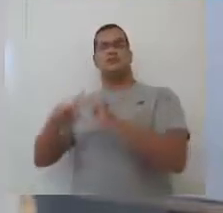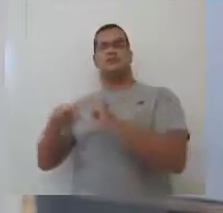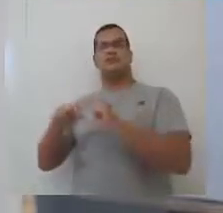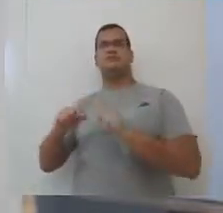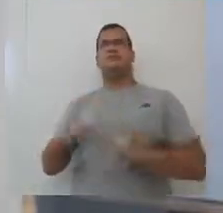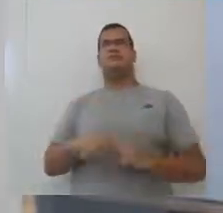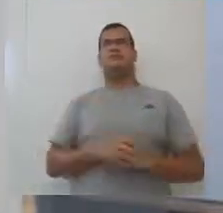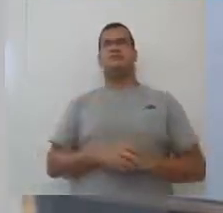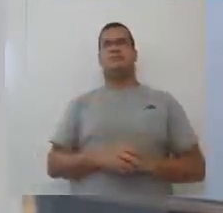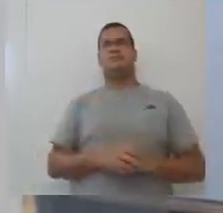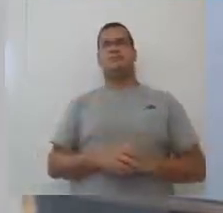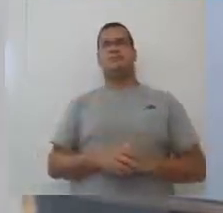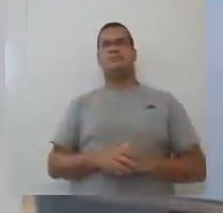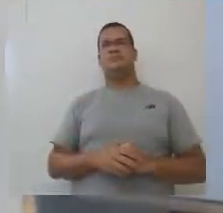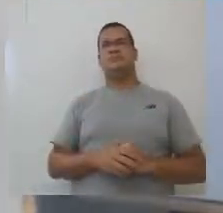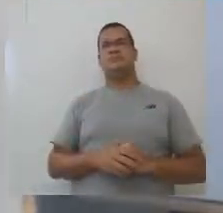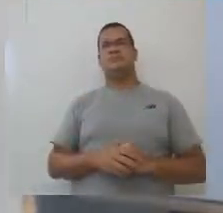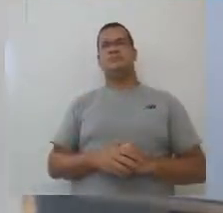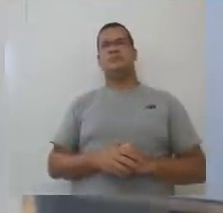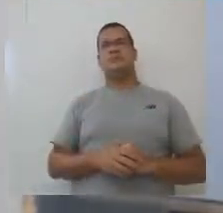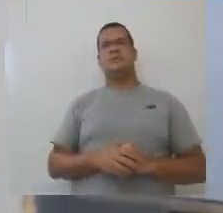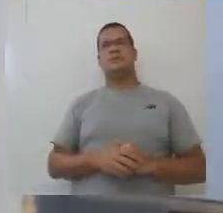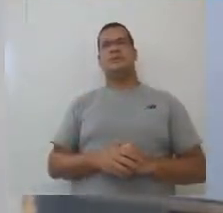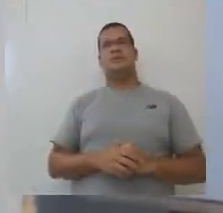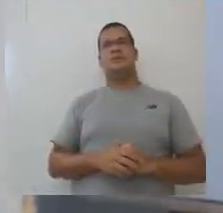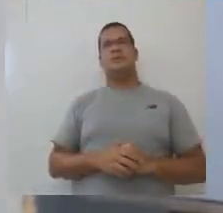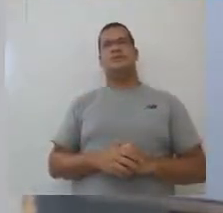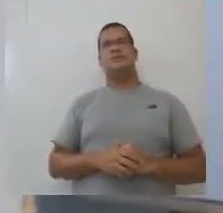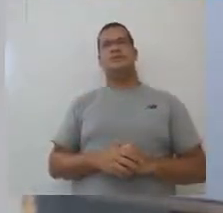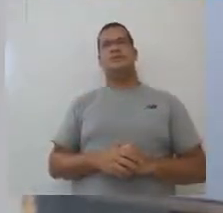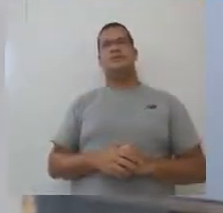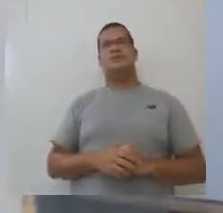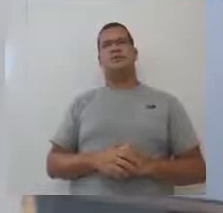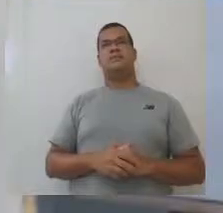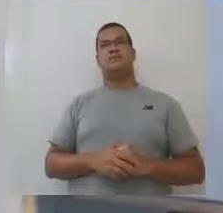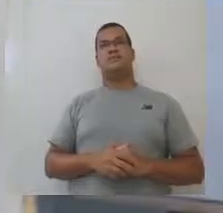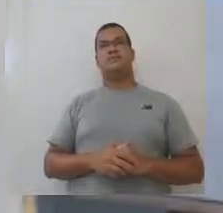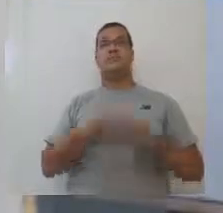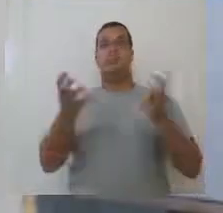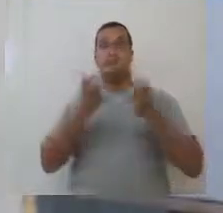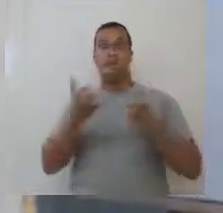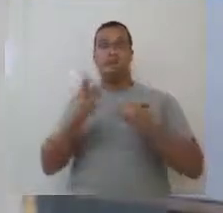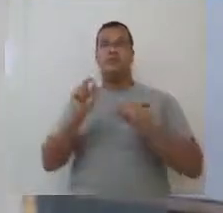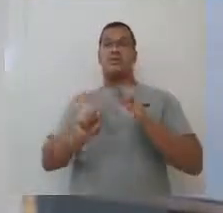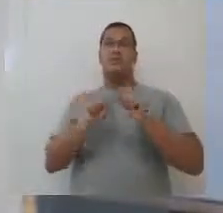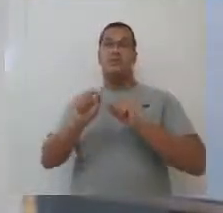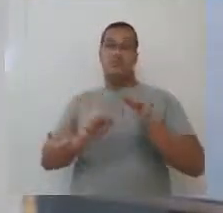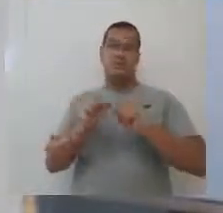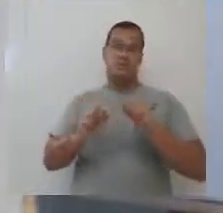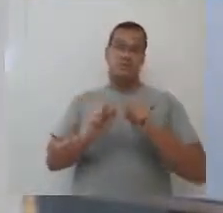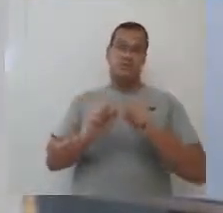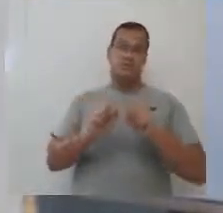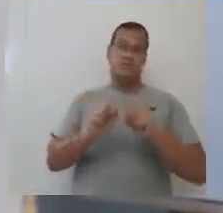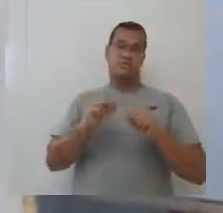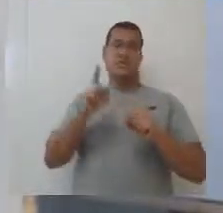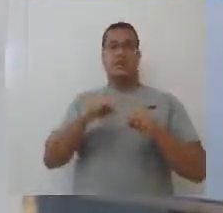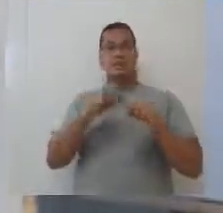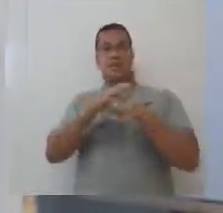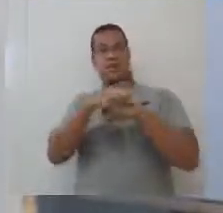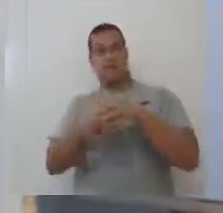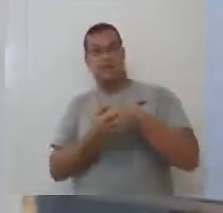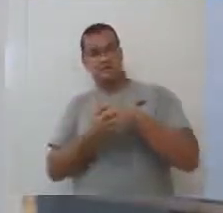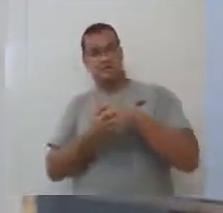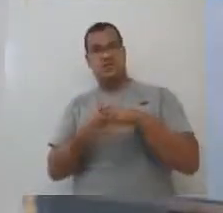ó, azinho, azinho. Sendo que ele quer híbrida para textura e quer